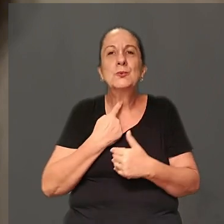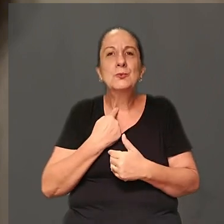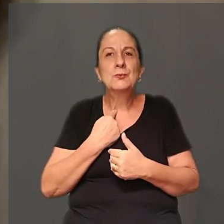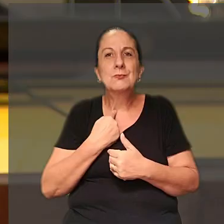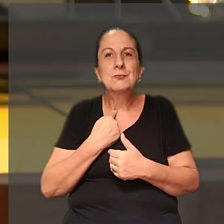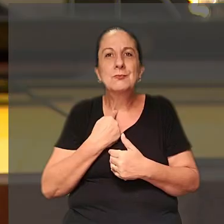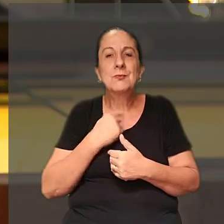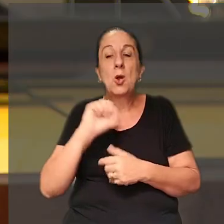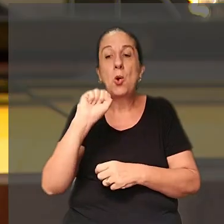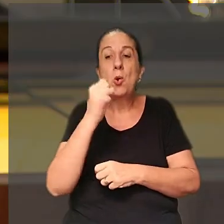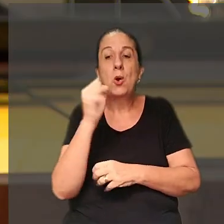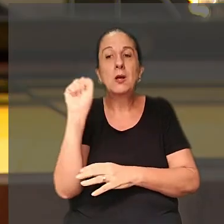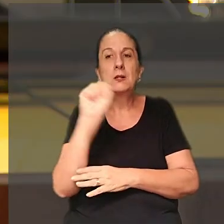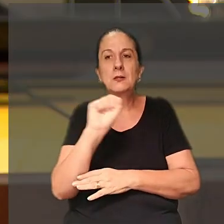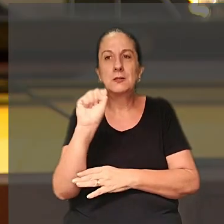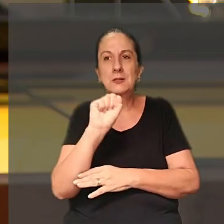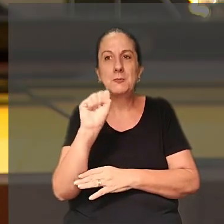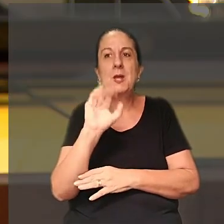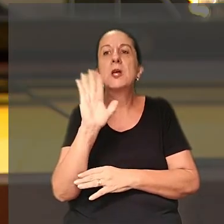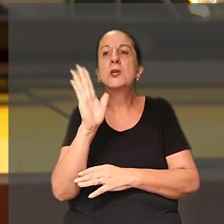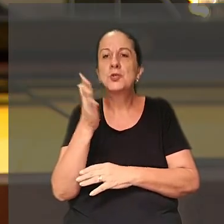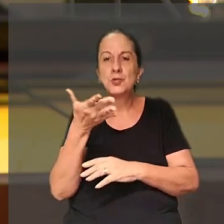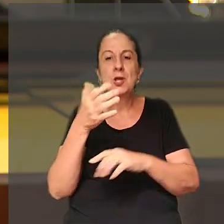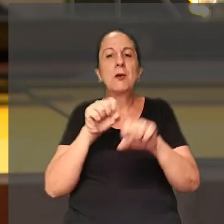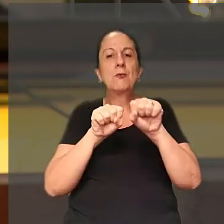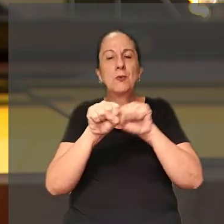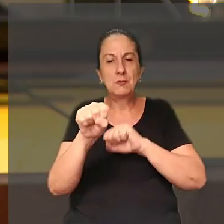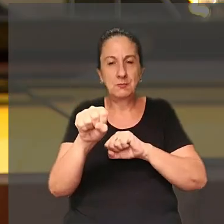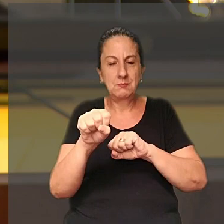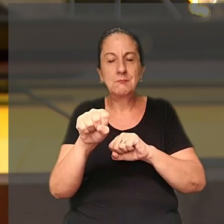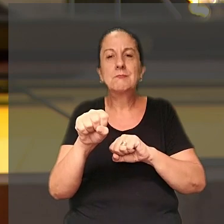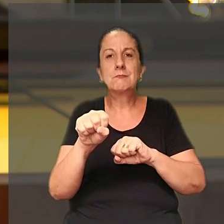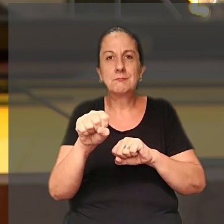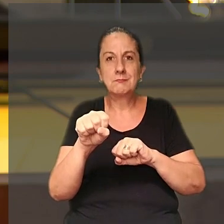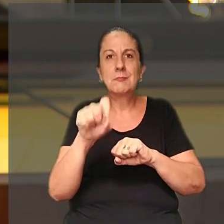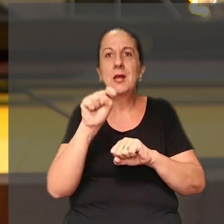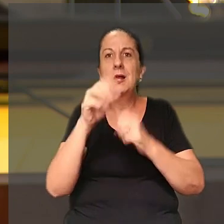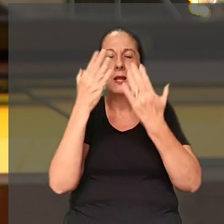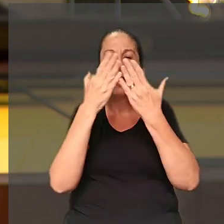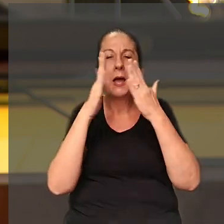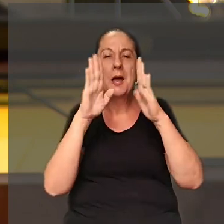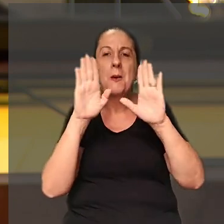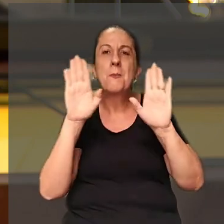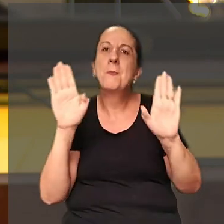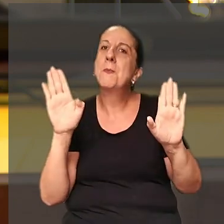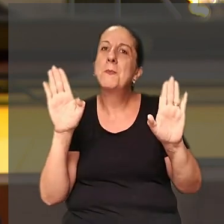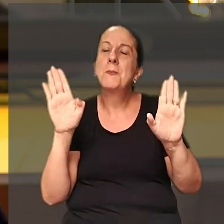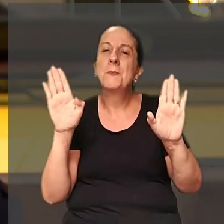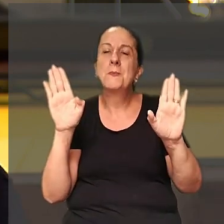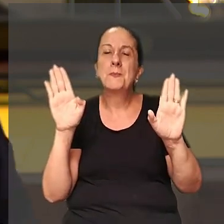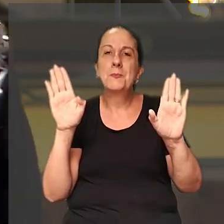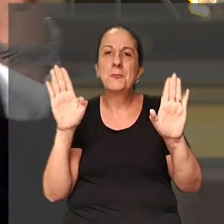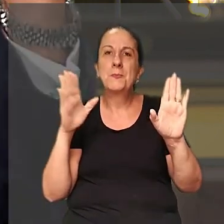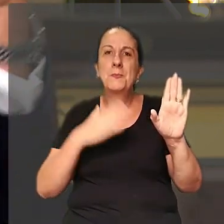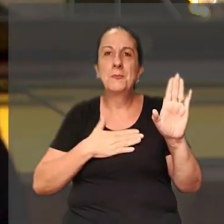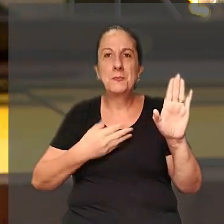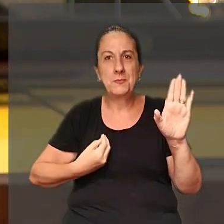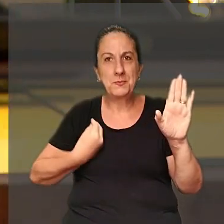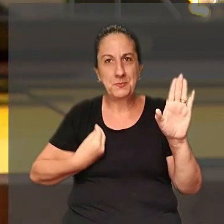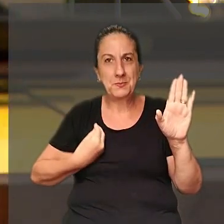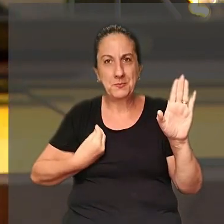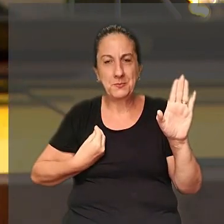o cuidado. Então, com 8 semestres, eu estava com o Orlando Grau no curso de Direito. E ali abriu-se, portanto, um